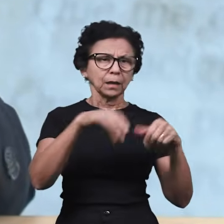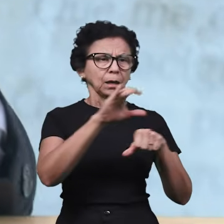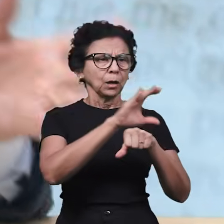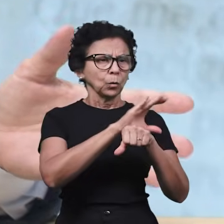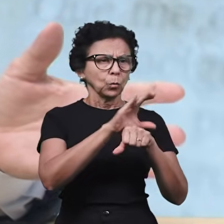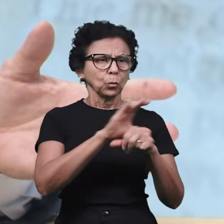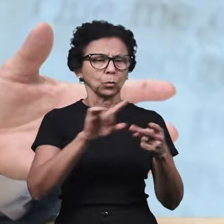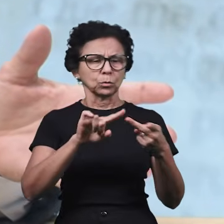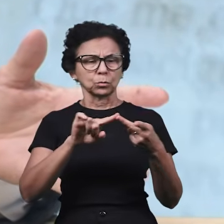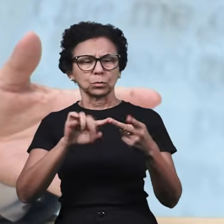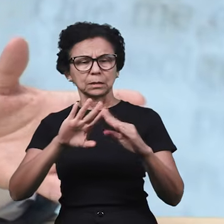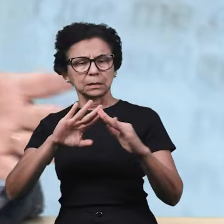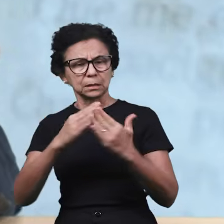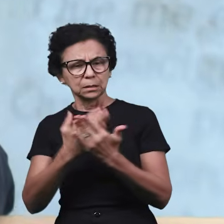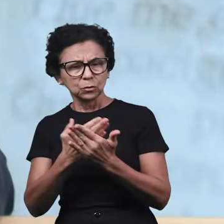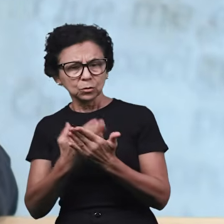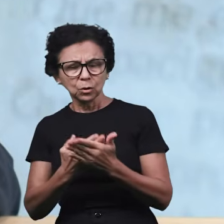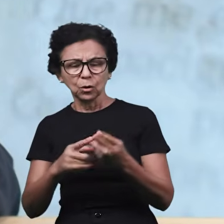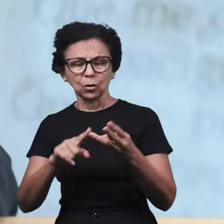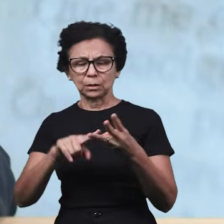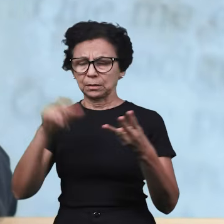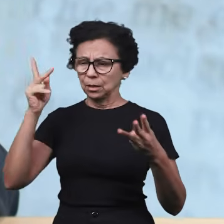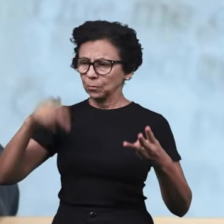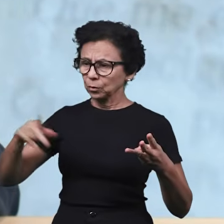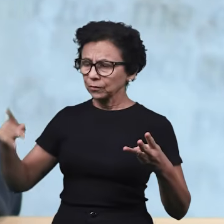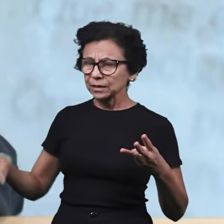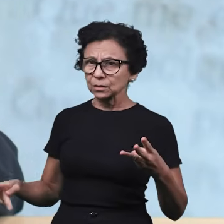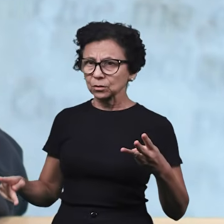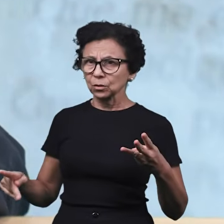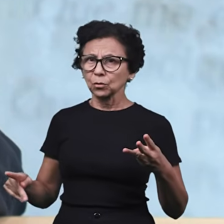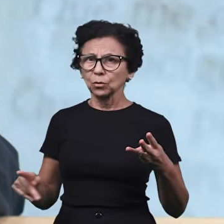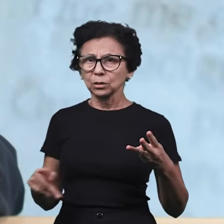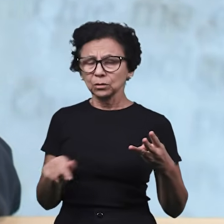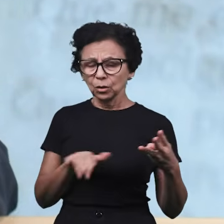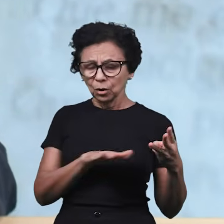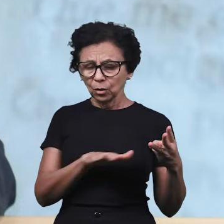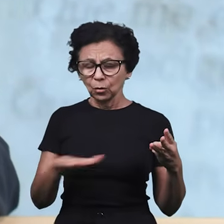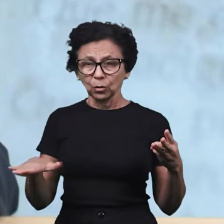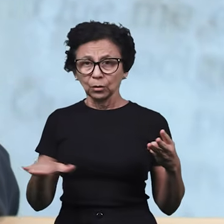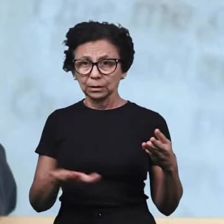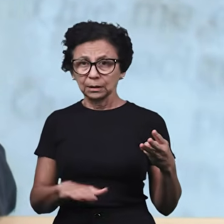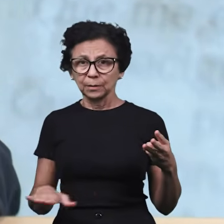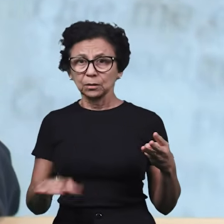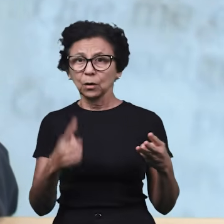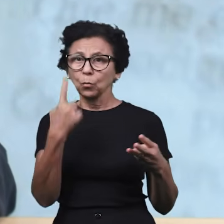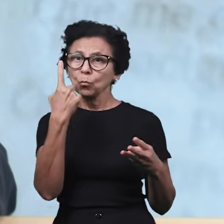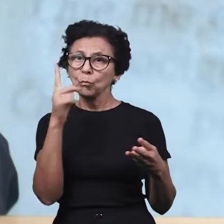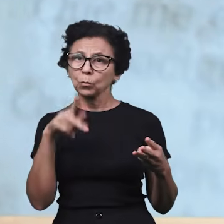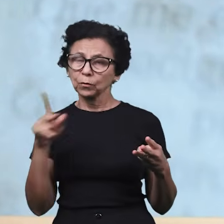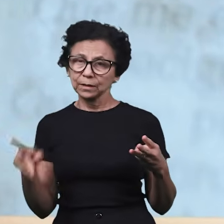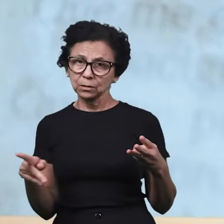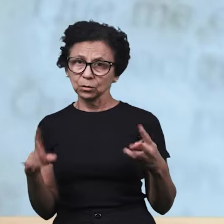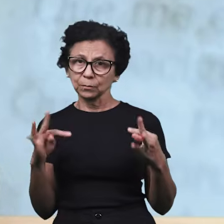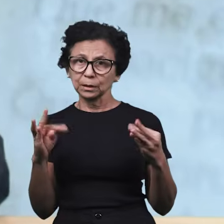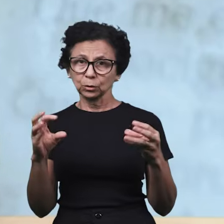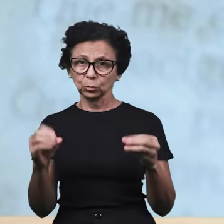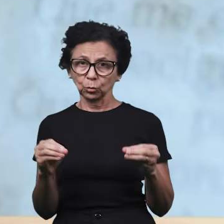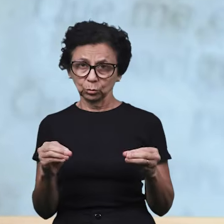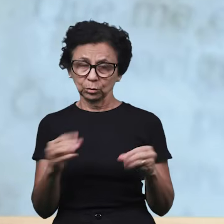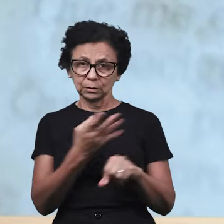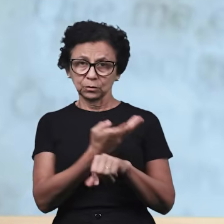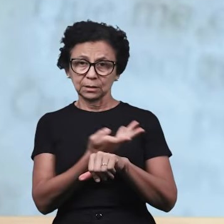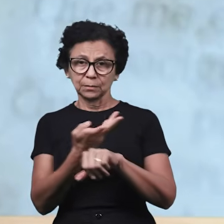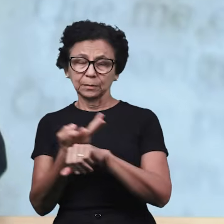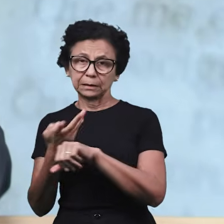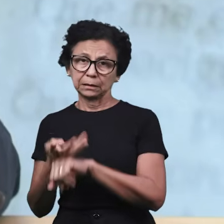escola, são mais professores. Antes, no intermediário, ele tem um professor só na escola que dá tudo. Agora, o adolescente tem diversos, tem o